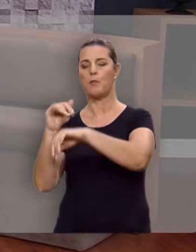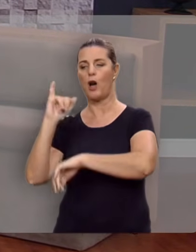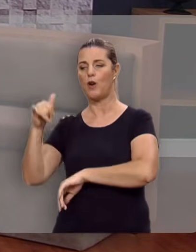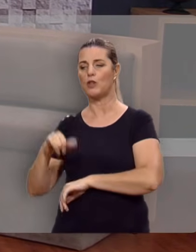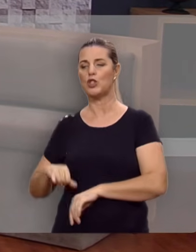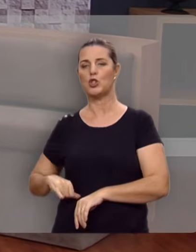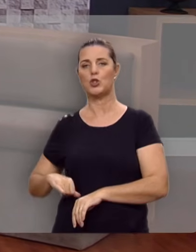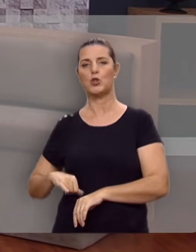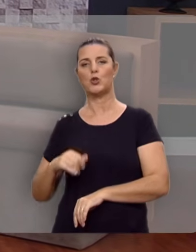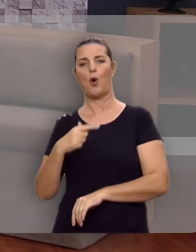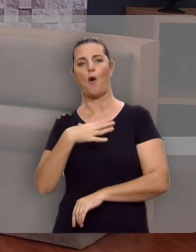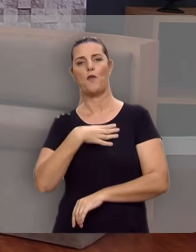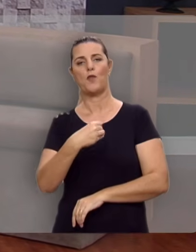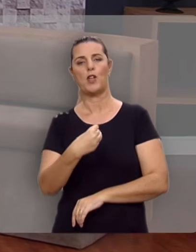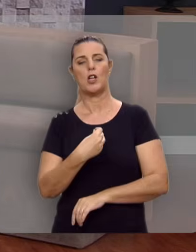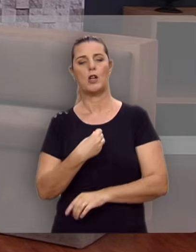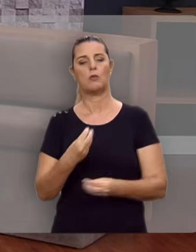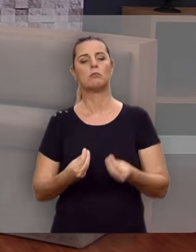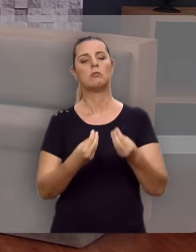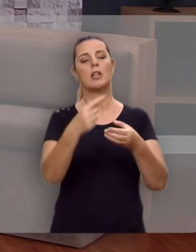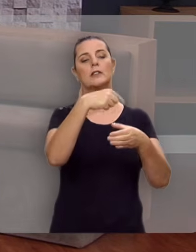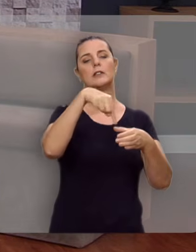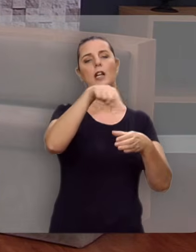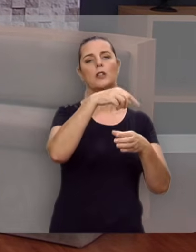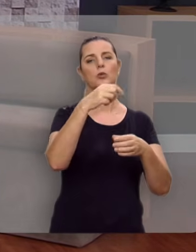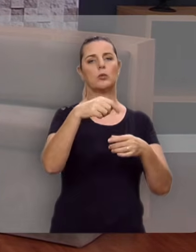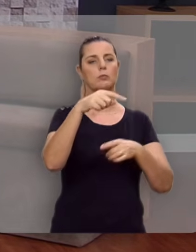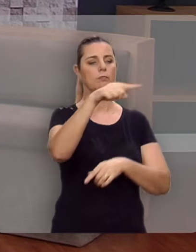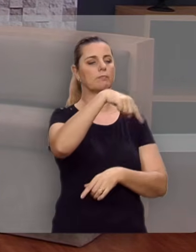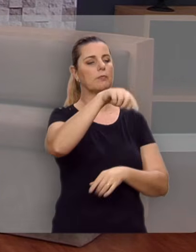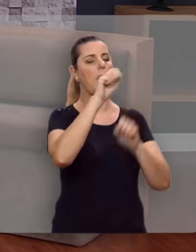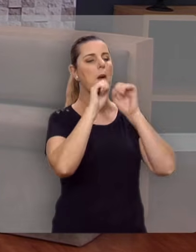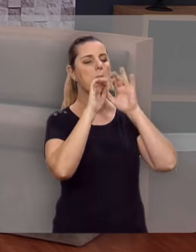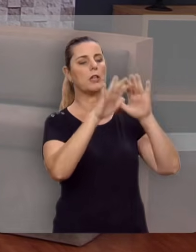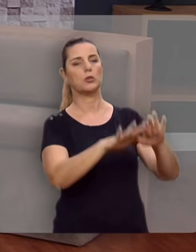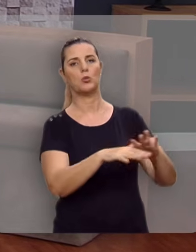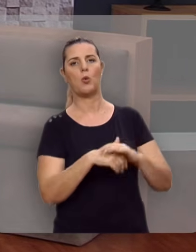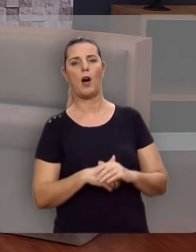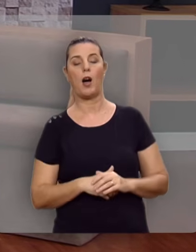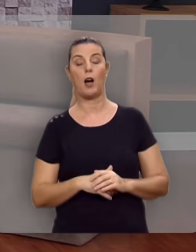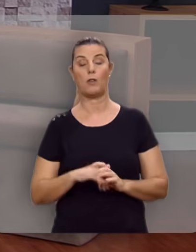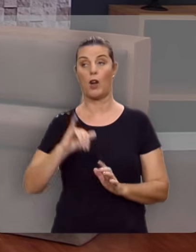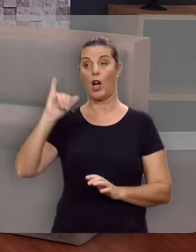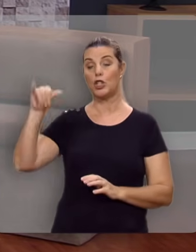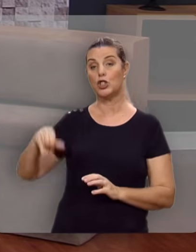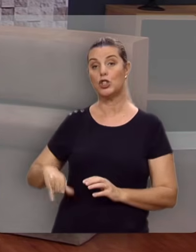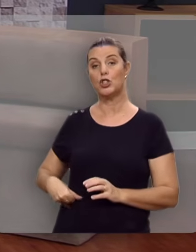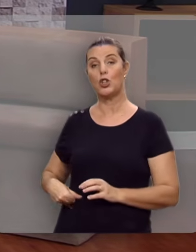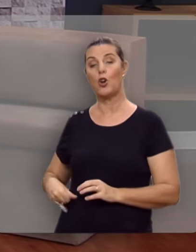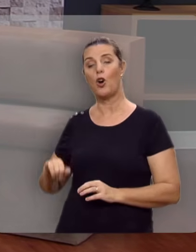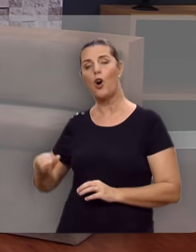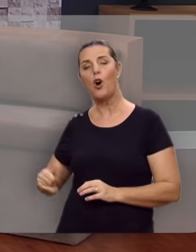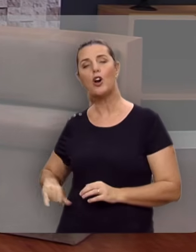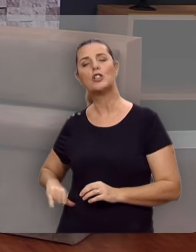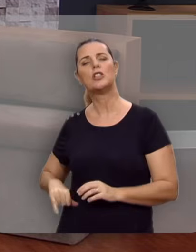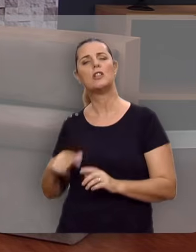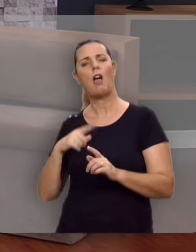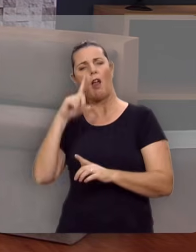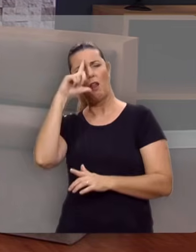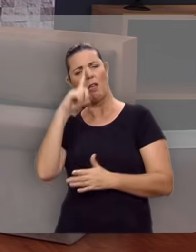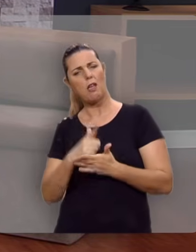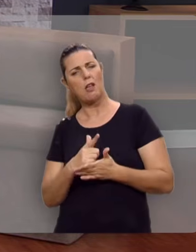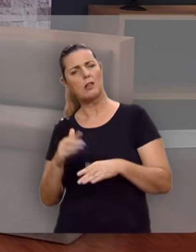os seus filhos e os santificava. Jó era aquele pai que tinha liderança sobre os